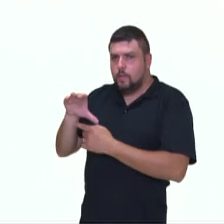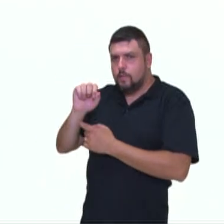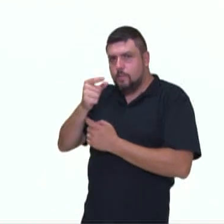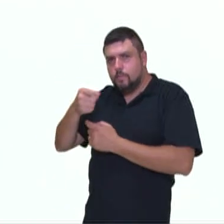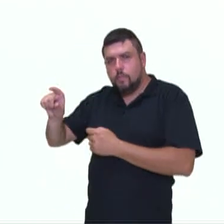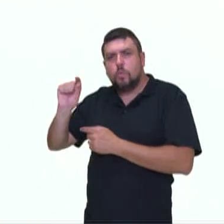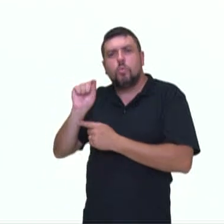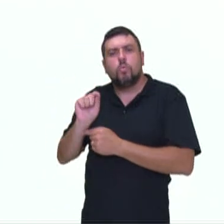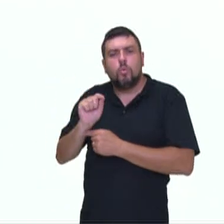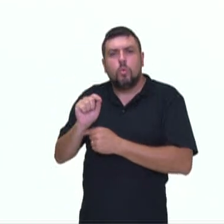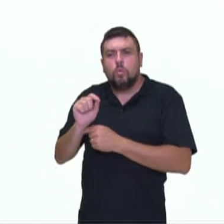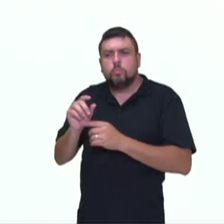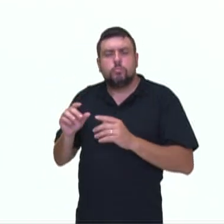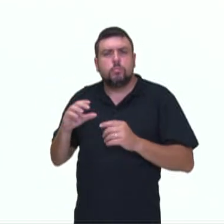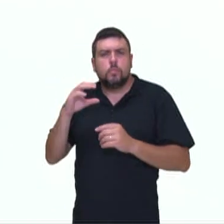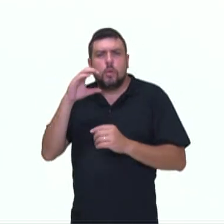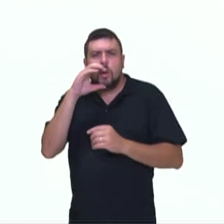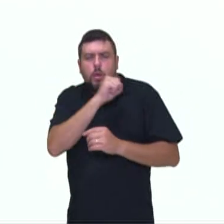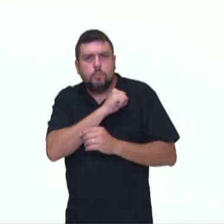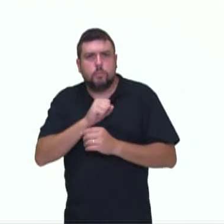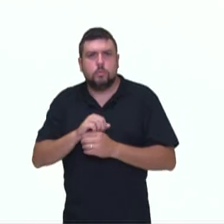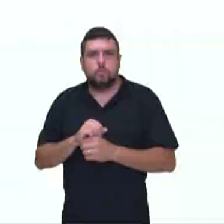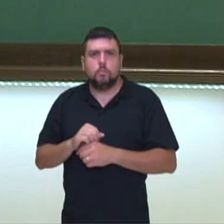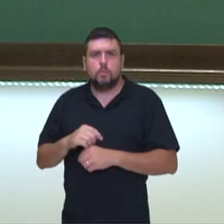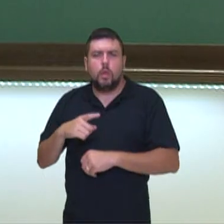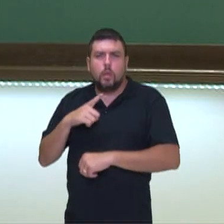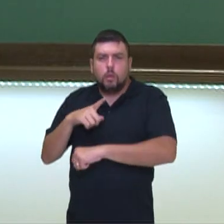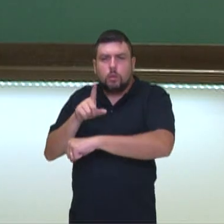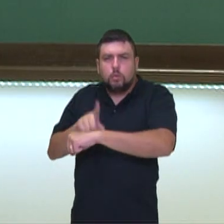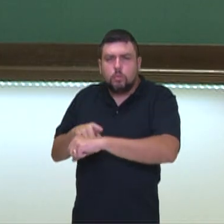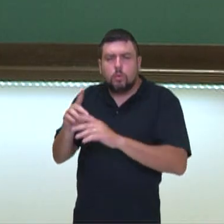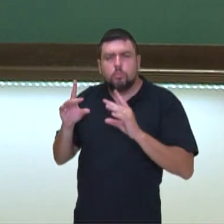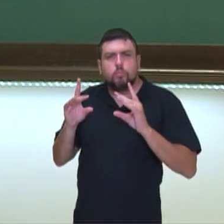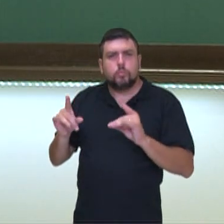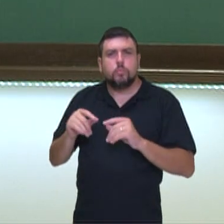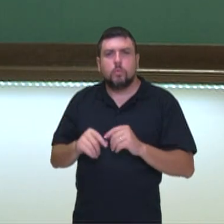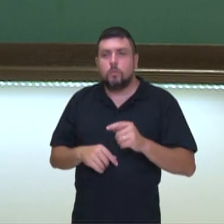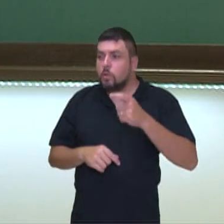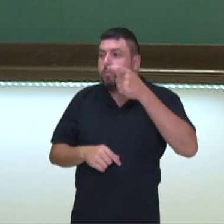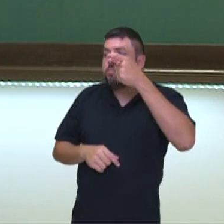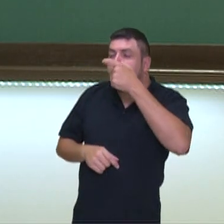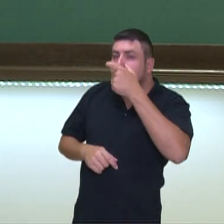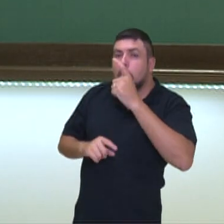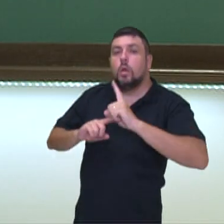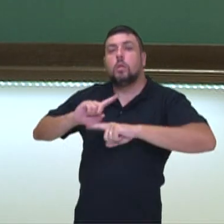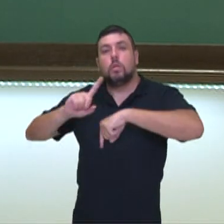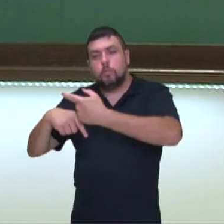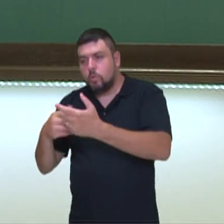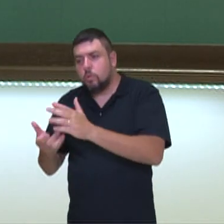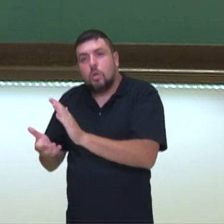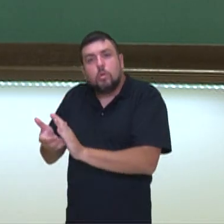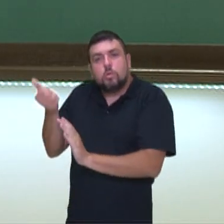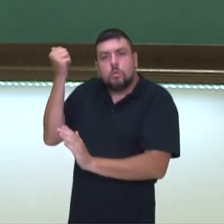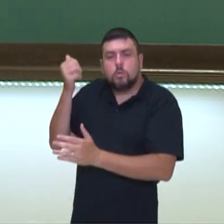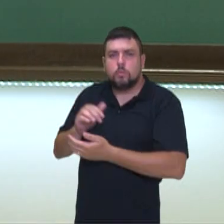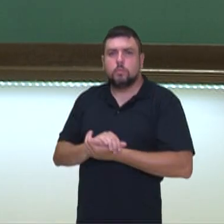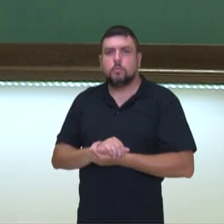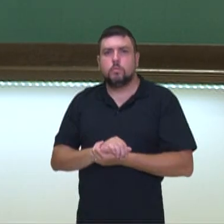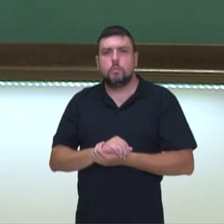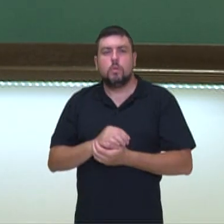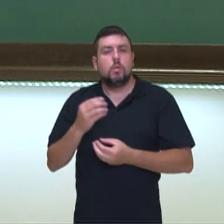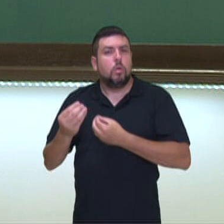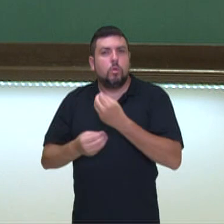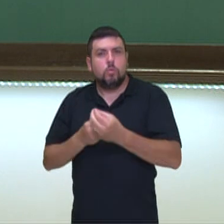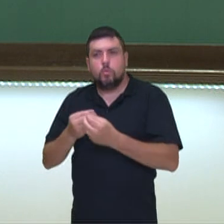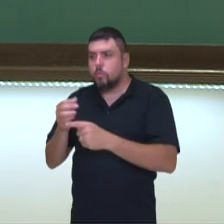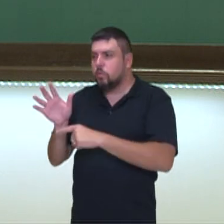isso? Temporal, ela tem um prazo. Você vê ela e depois ela vai ser desinstalada. Então isso fica guardado através de vídeo,